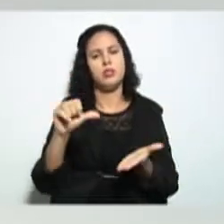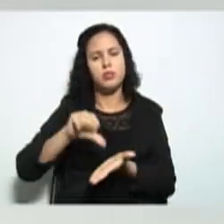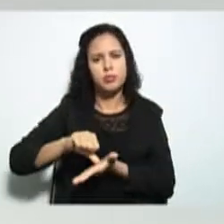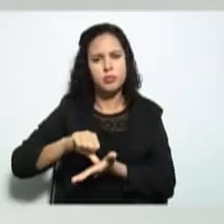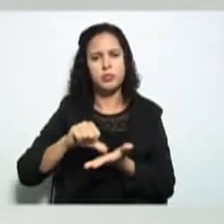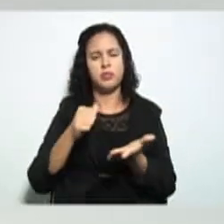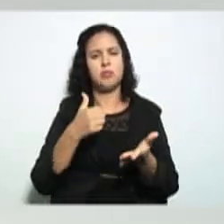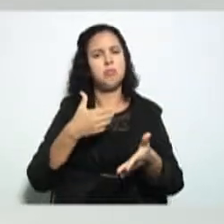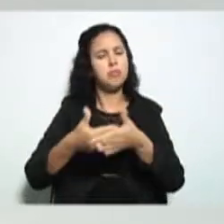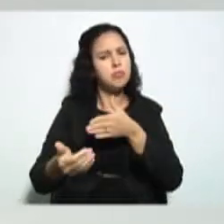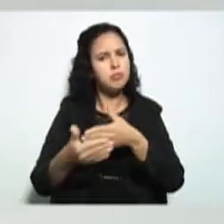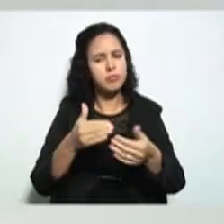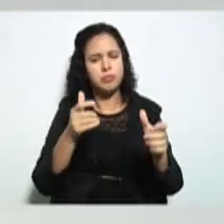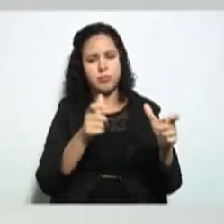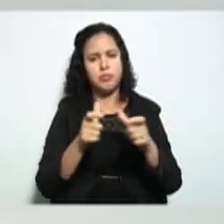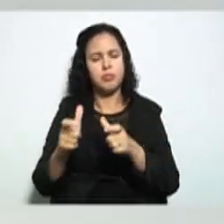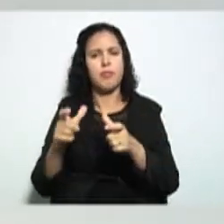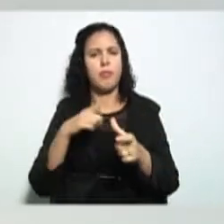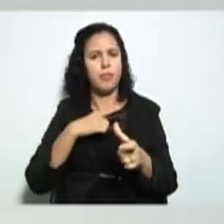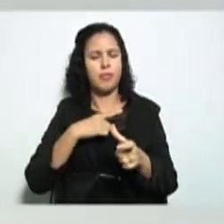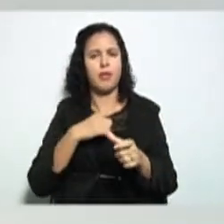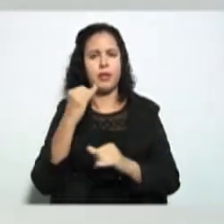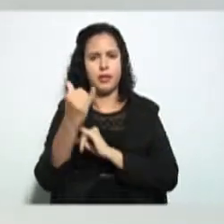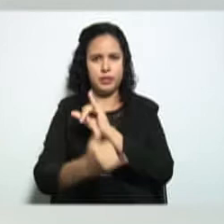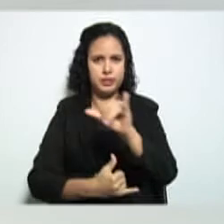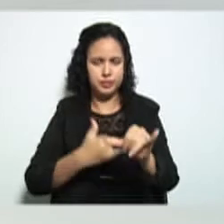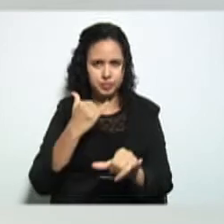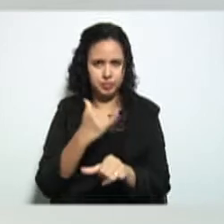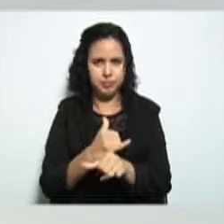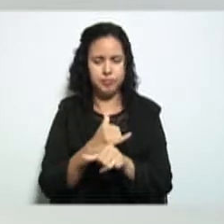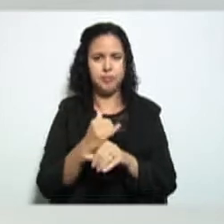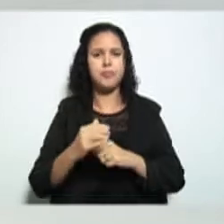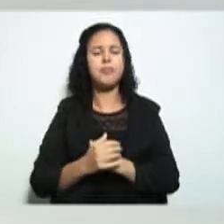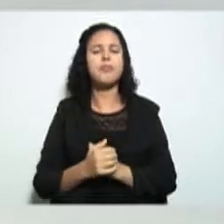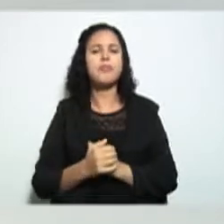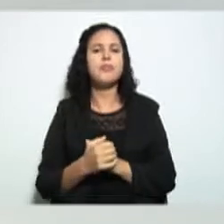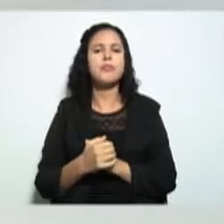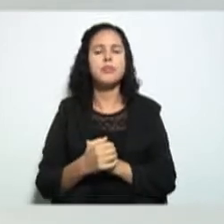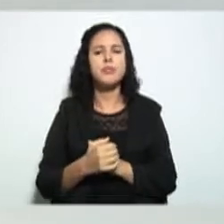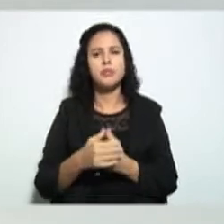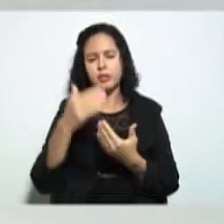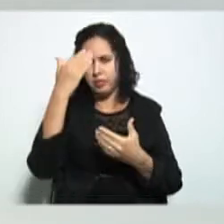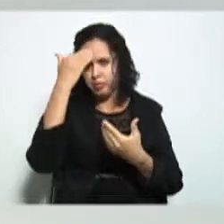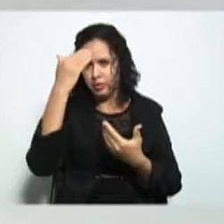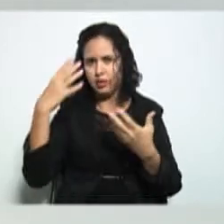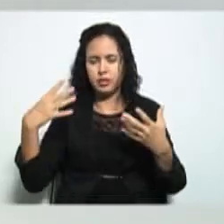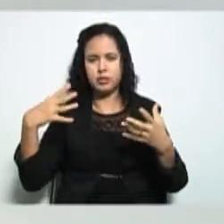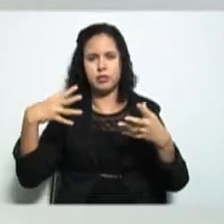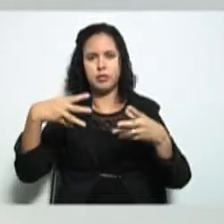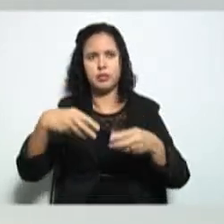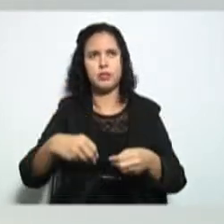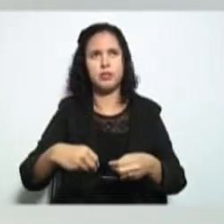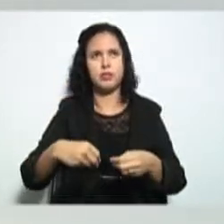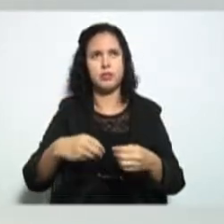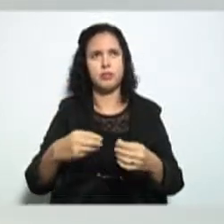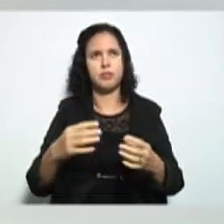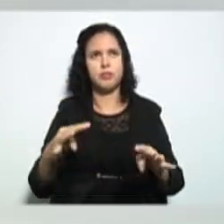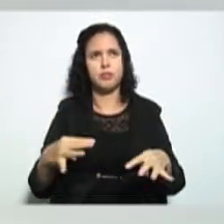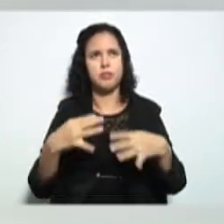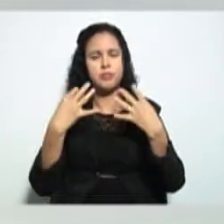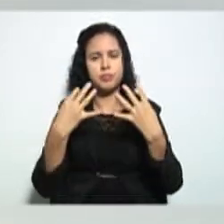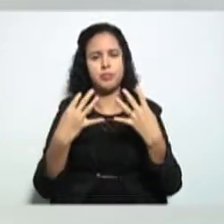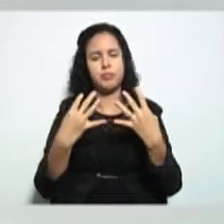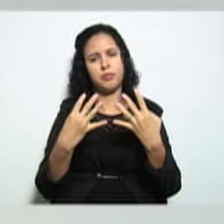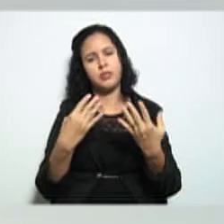em qualquer local que você tenha acesso à internet. Então, agradeço a vocês pela atenção e espero contar